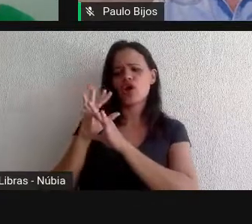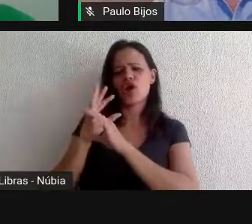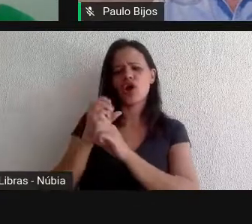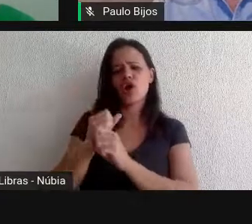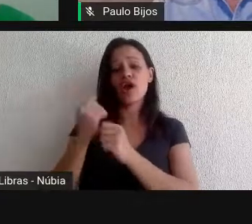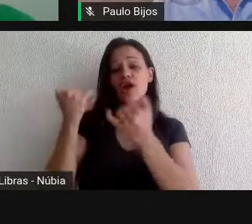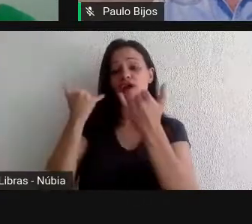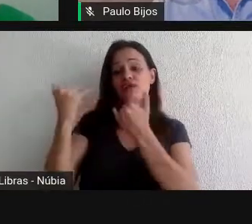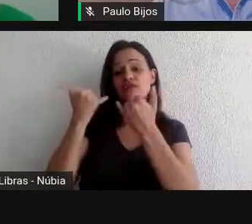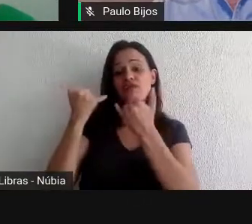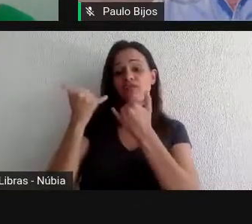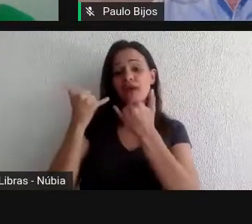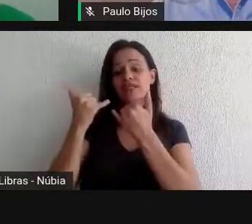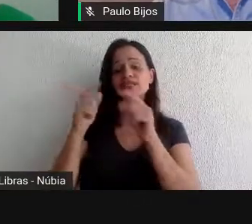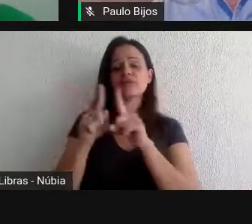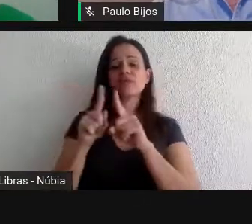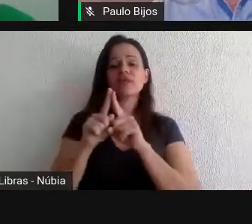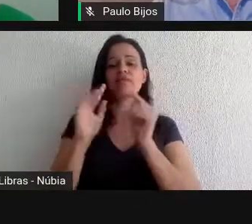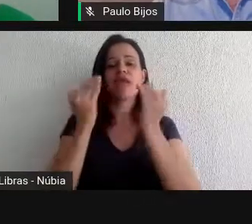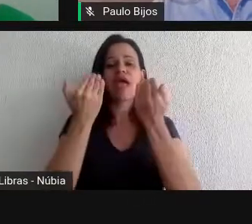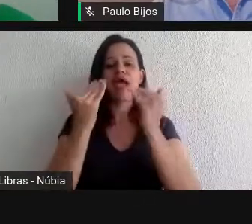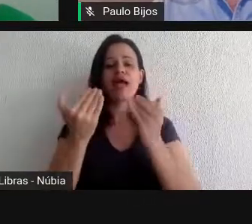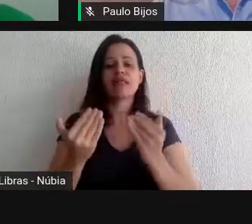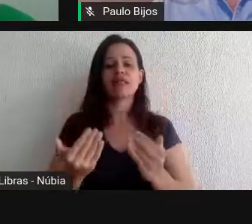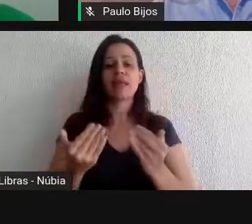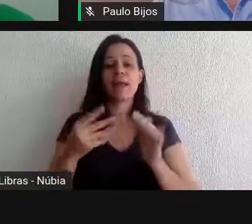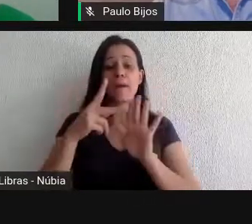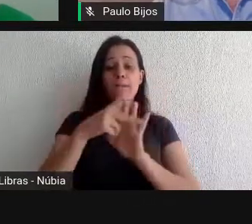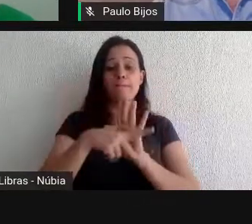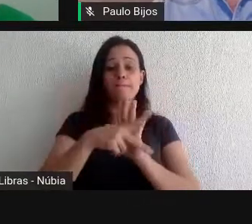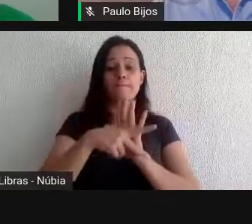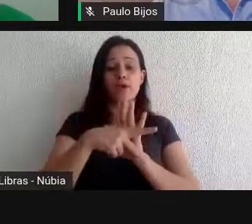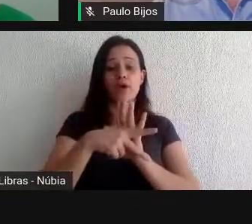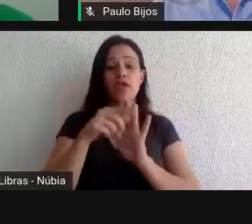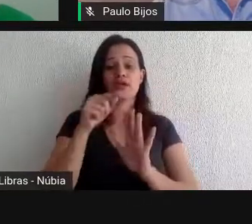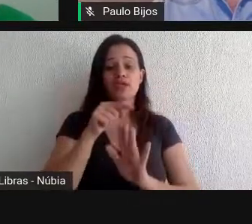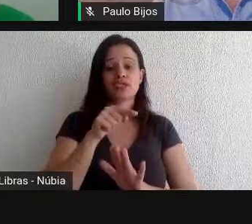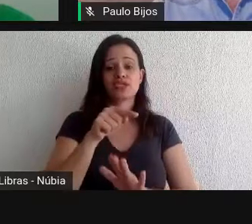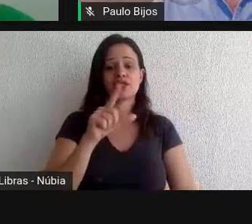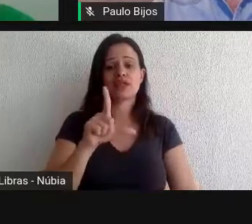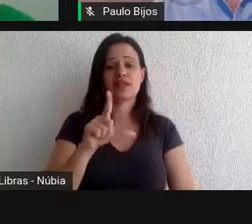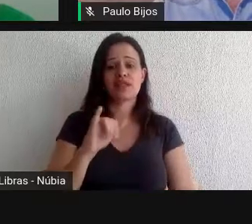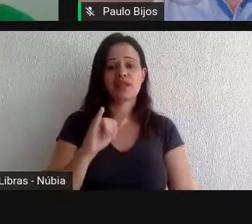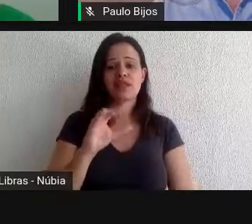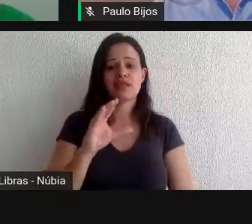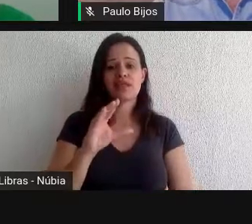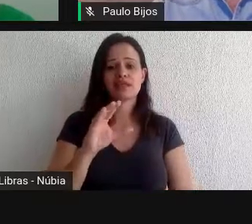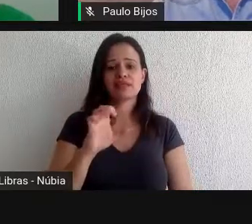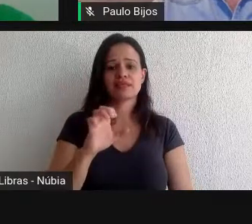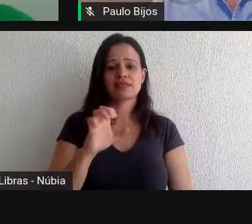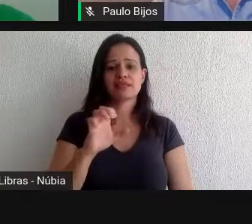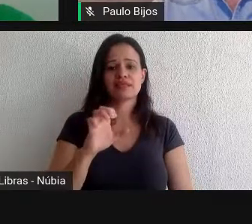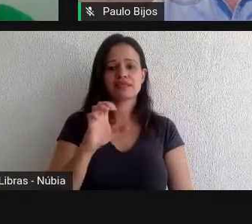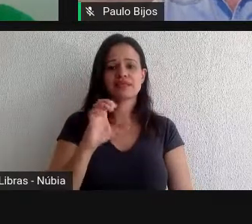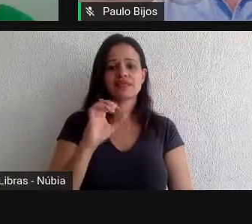as informações e analisa aquilo tudo. No projeto de lei de licenciamento, só do momento em que eu comecei o mestrado